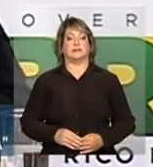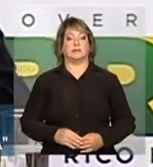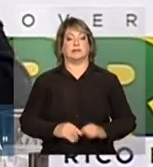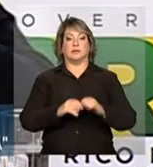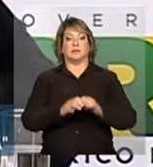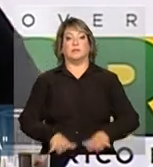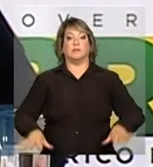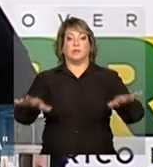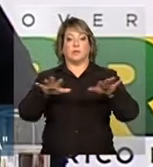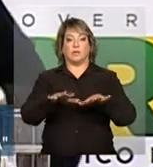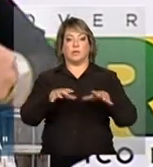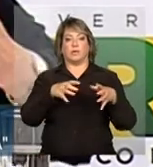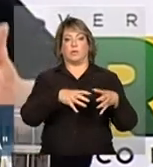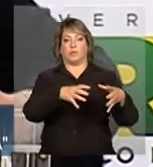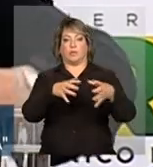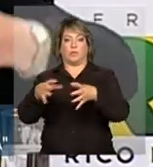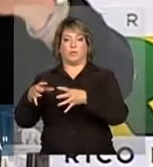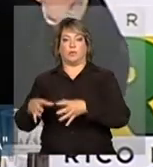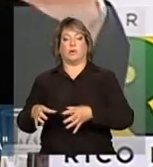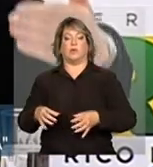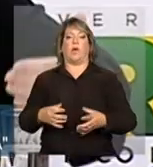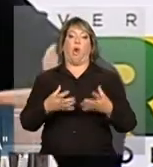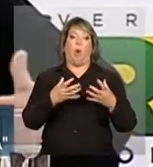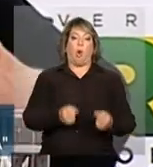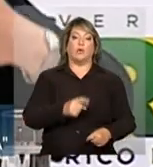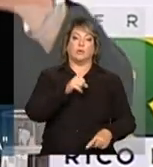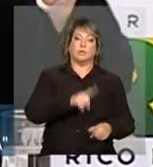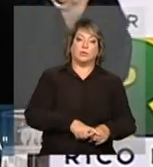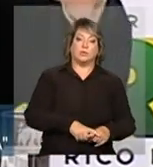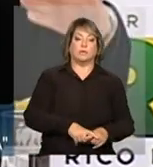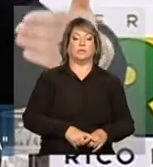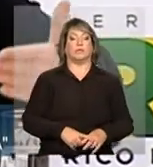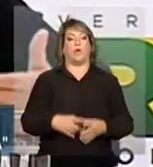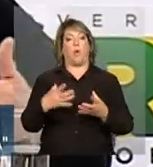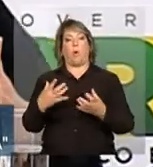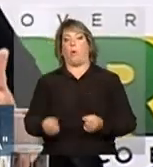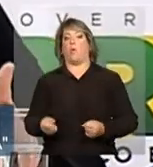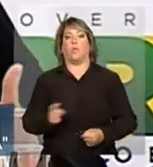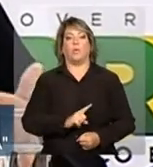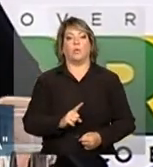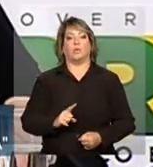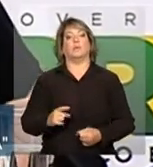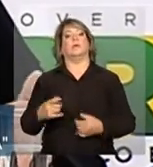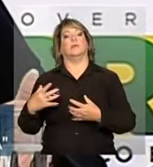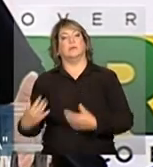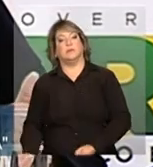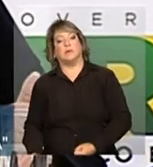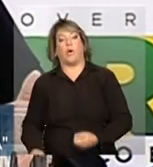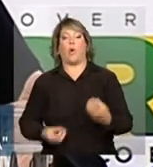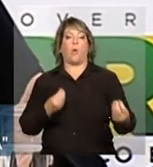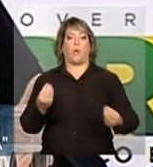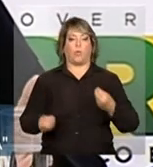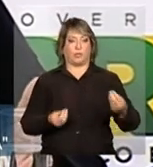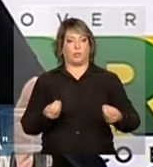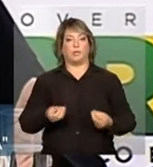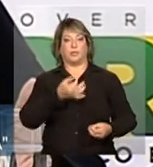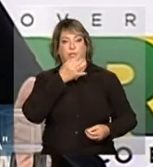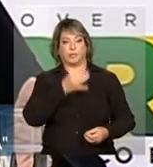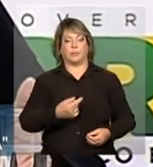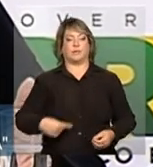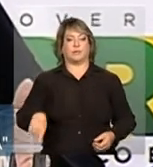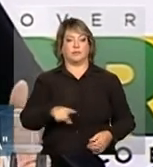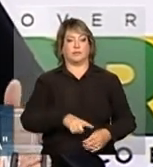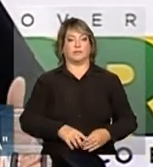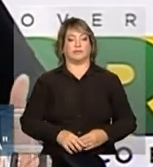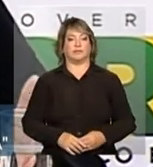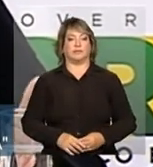dimensionados em proporções, como concorda totalmente, ou nem concorda, nem discorda, ou discorda das respectivas